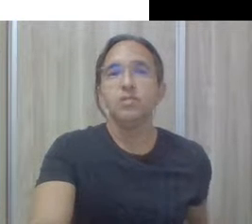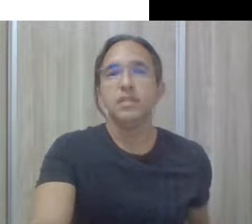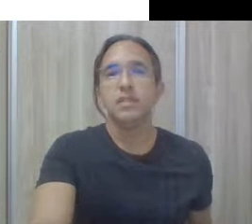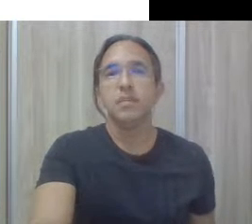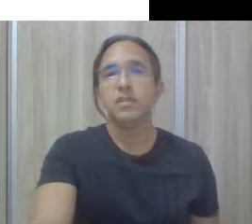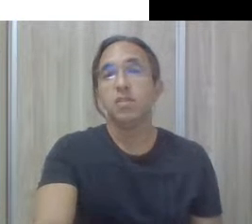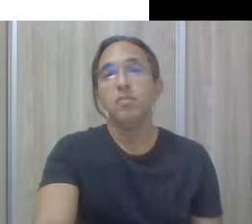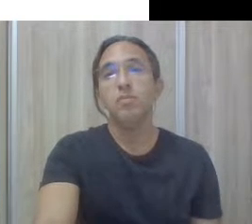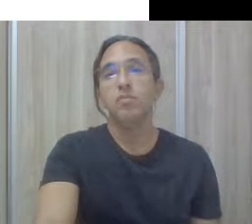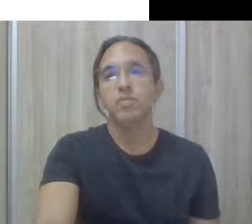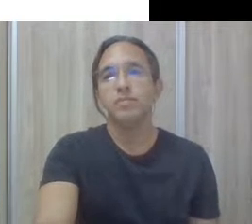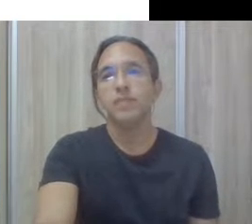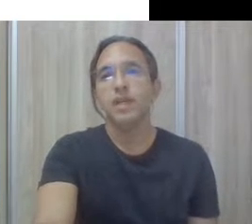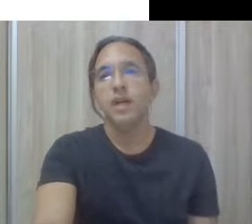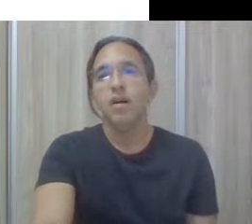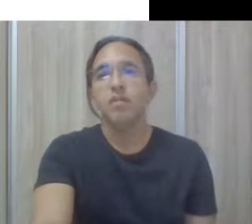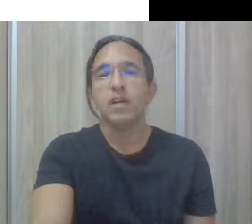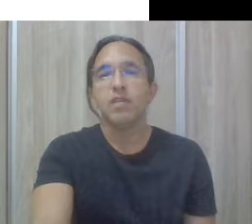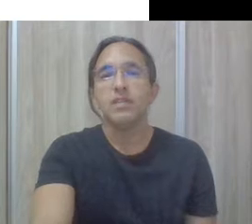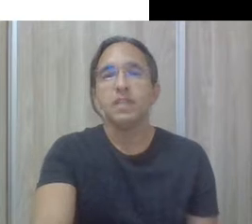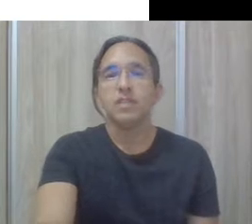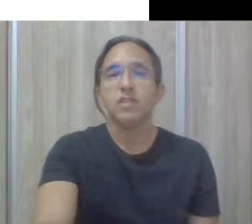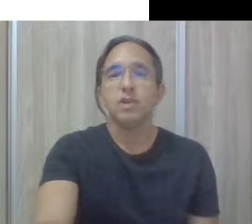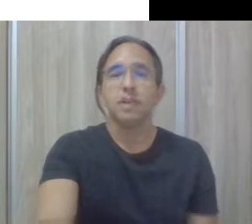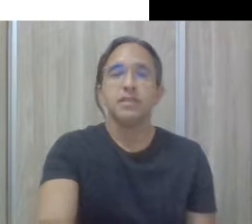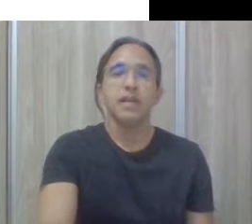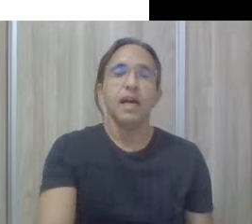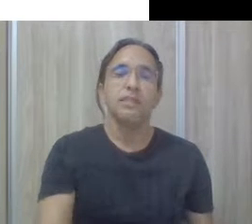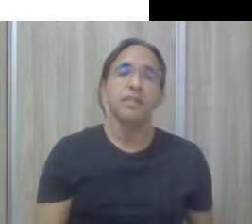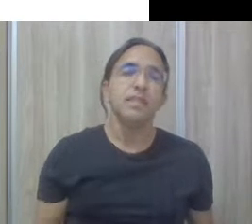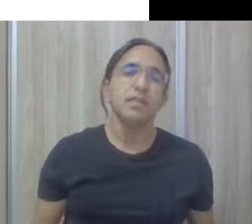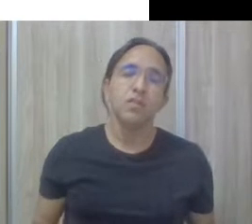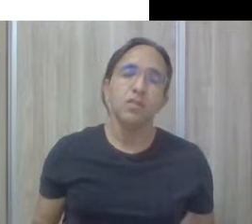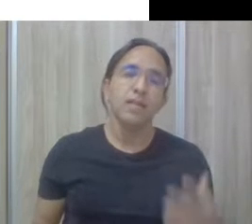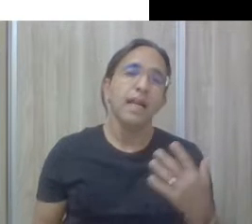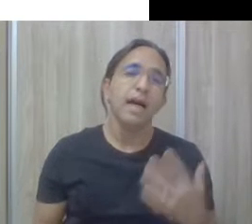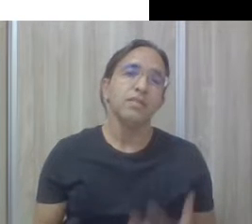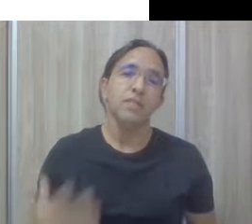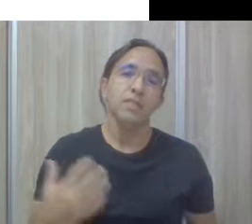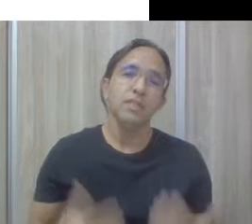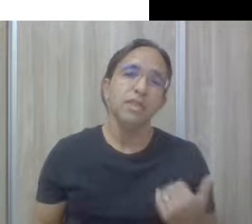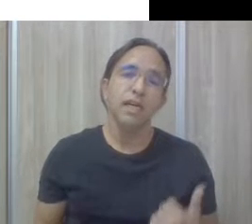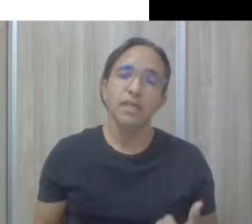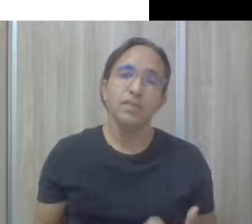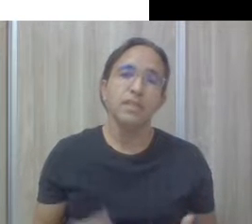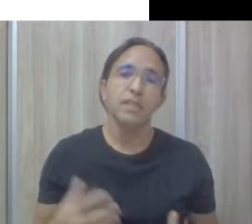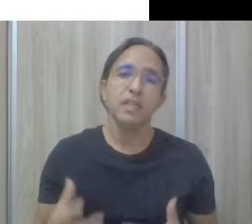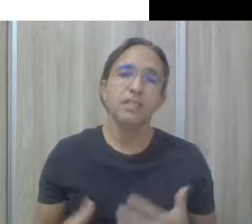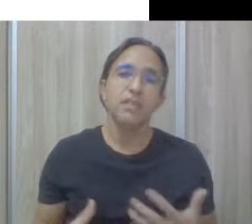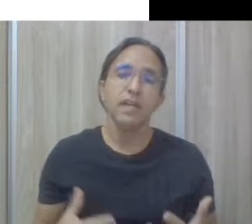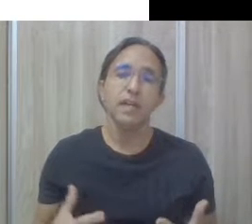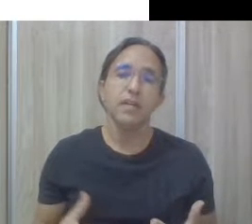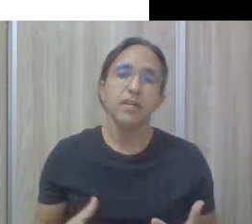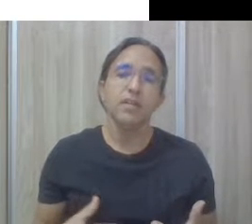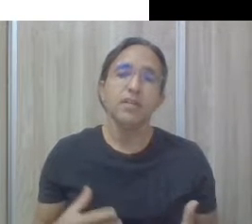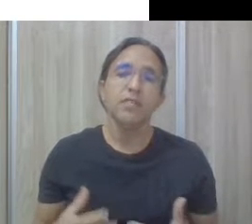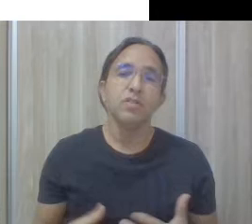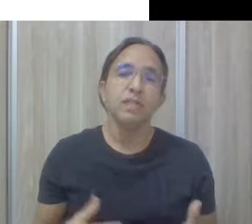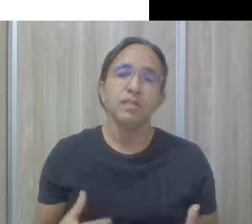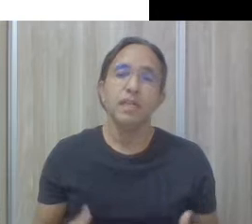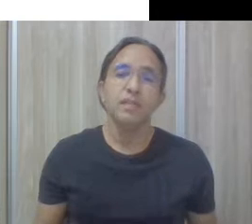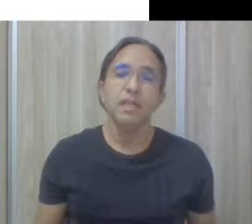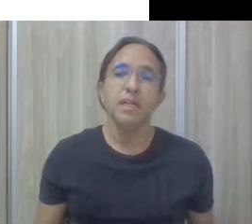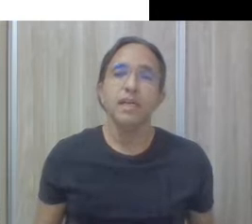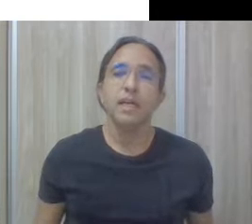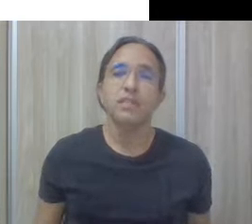dos surdos que também são mudos. A única coisa que eles não são, às vezes eles não são treinados desde criança, gostam daqueles vídeos